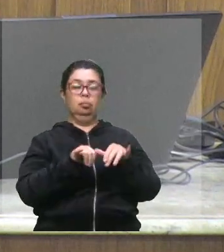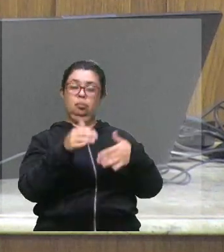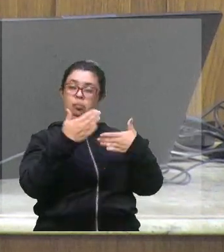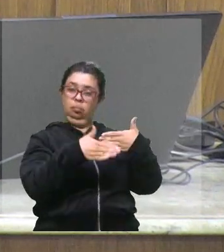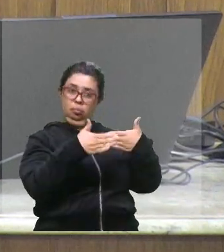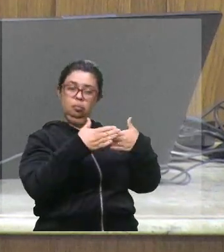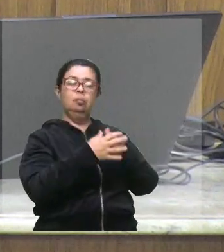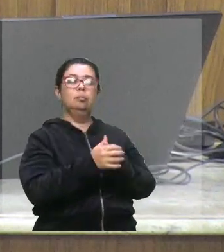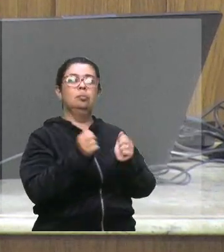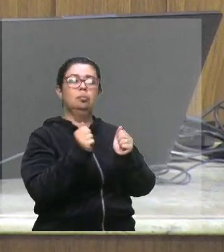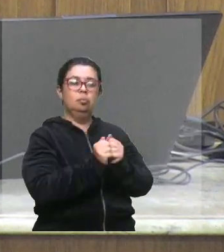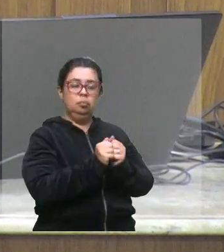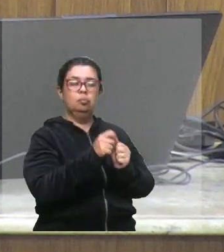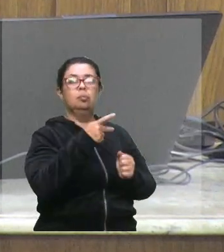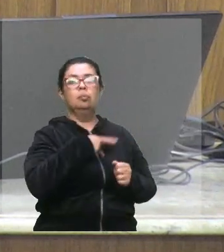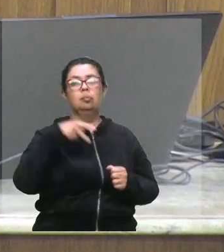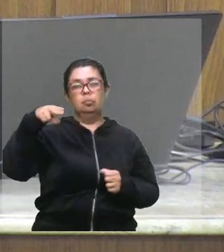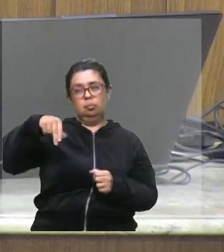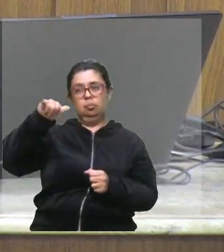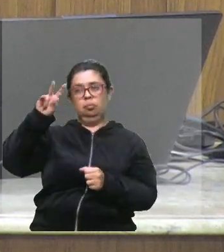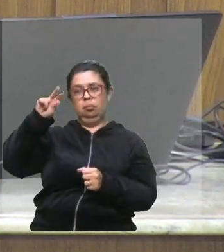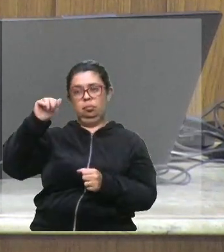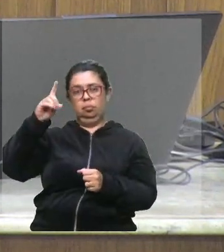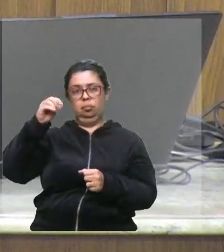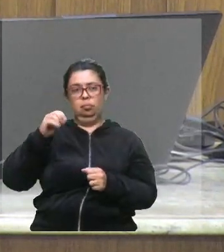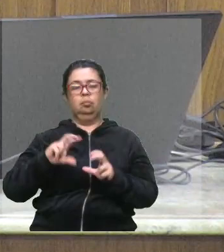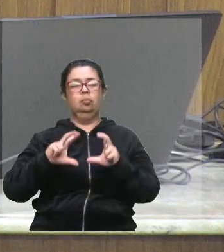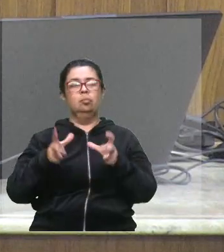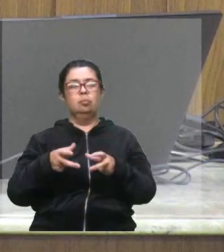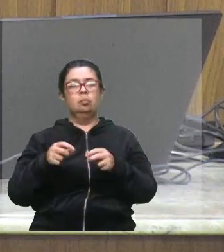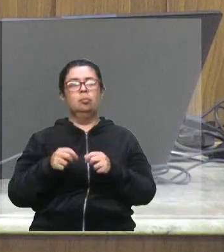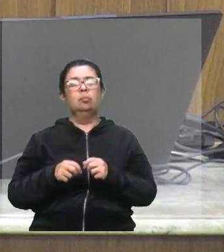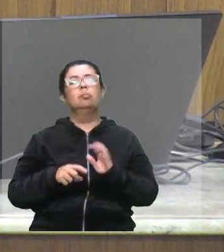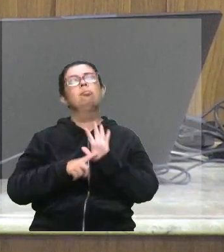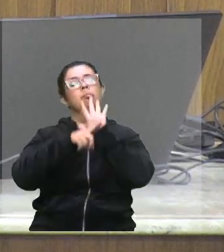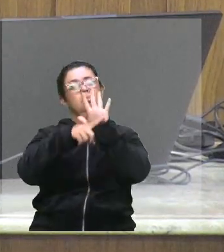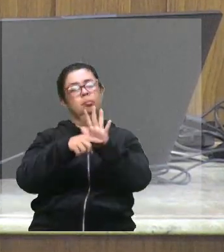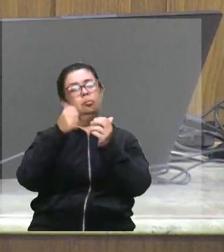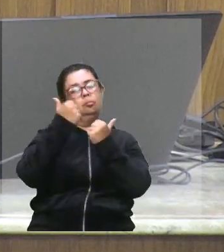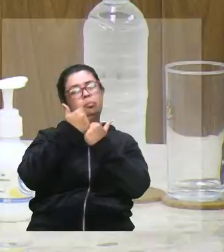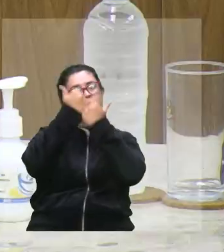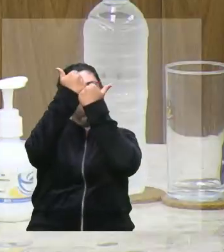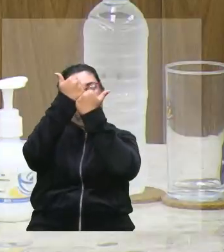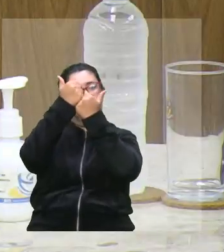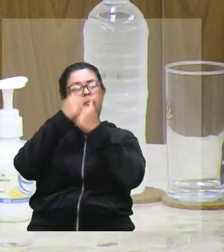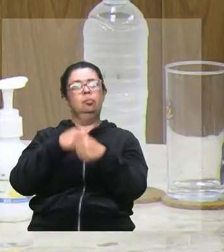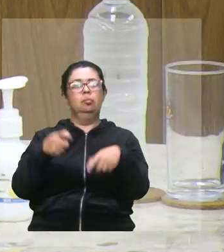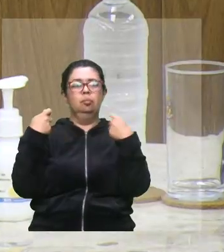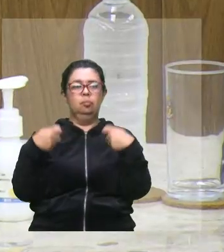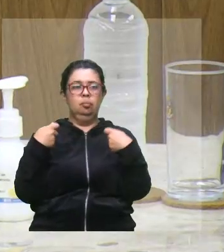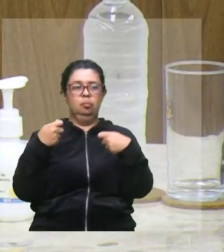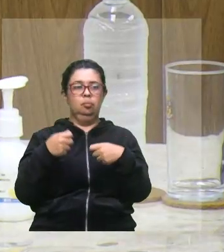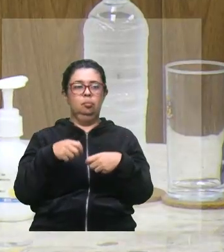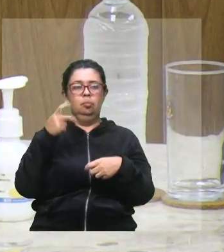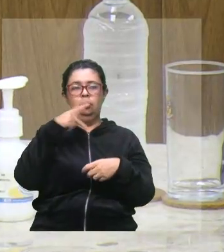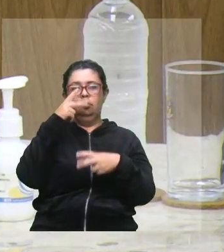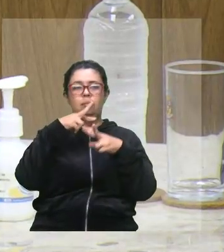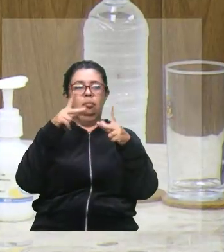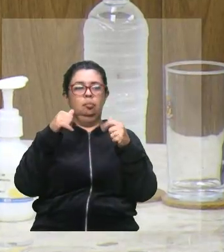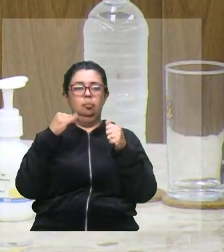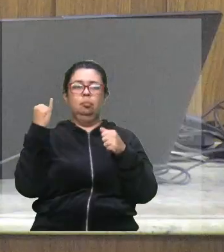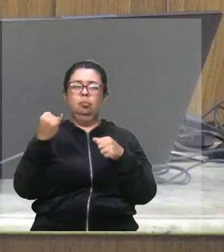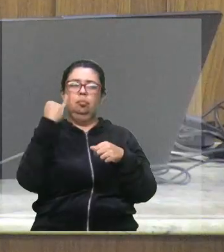execução, juntamente com o senhor, encabeçando, que a Câmara vem e dá todo o apoio, né, porque para tratar de um assunto tão